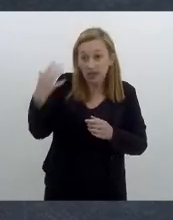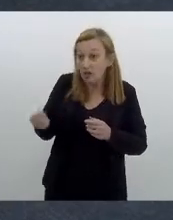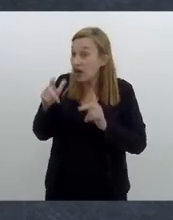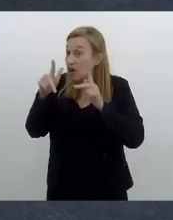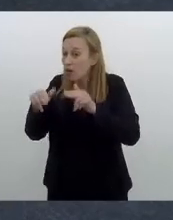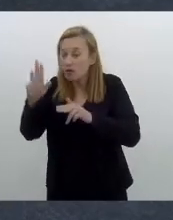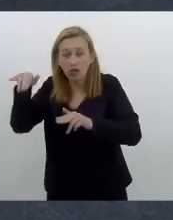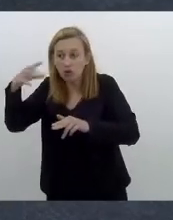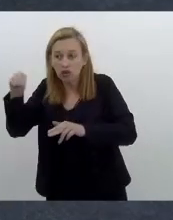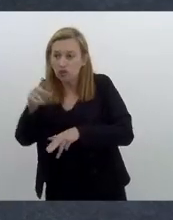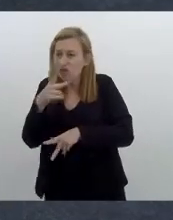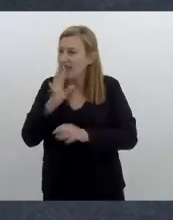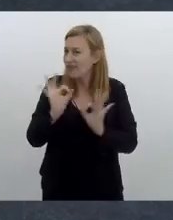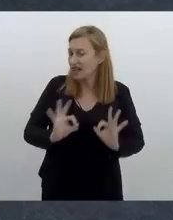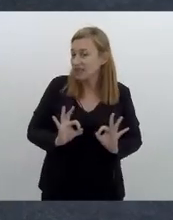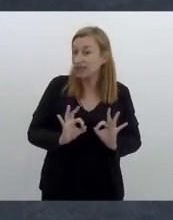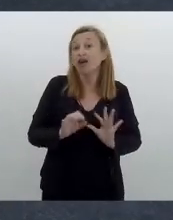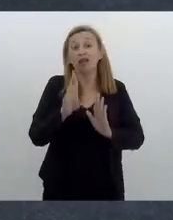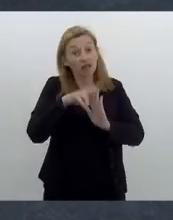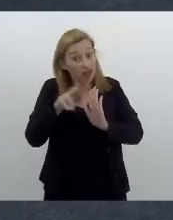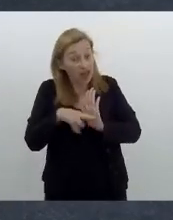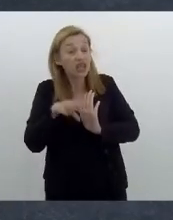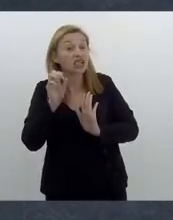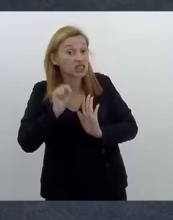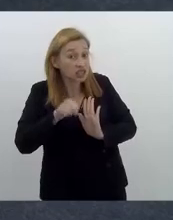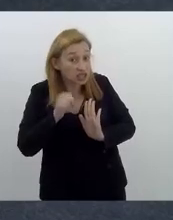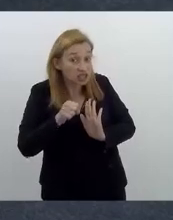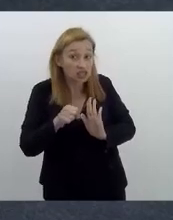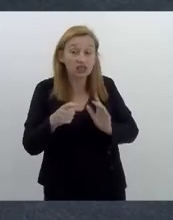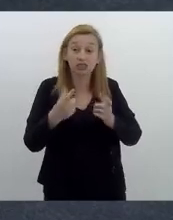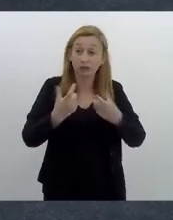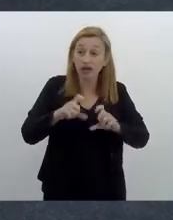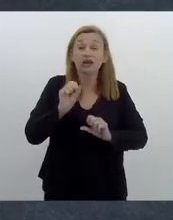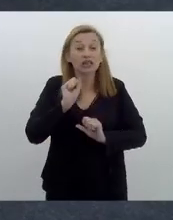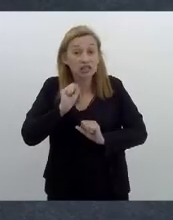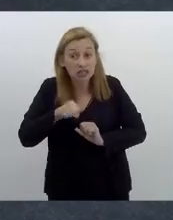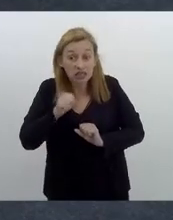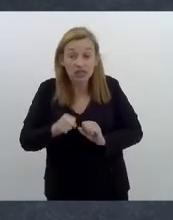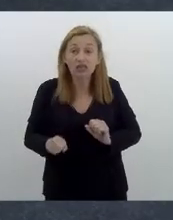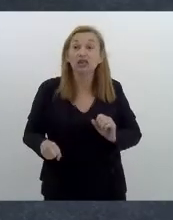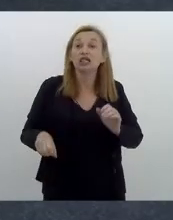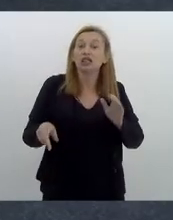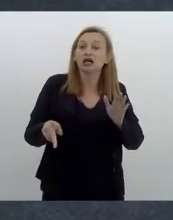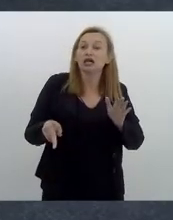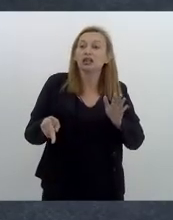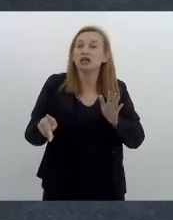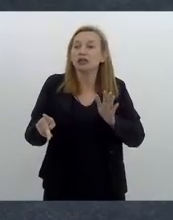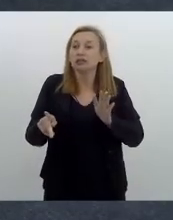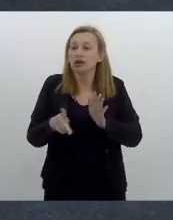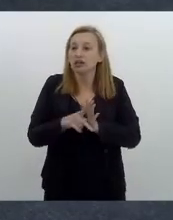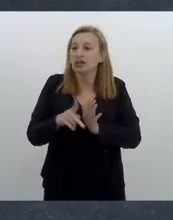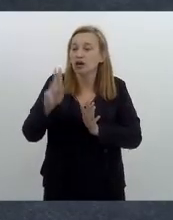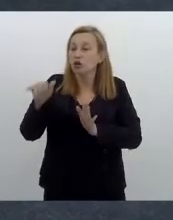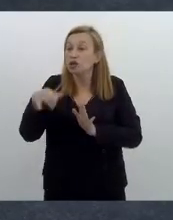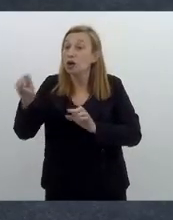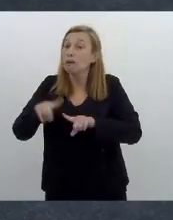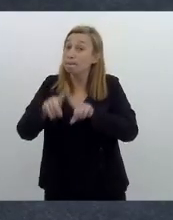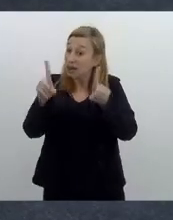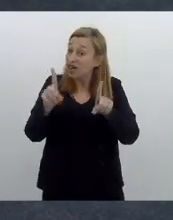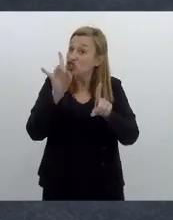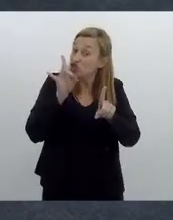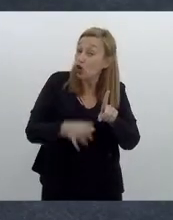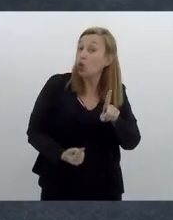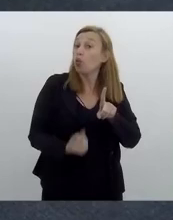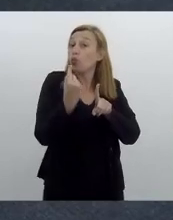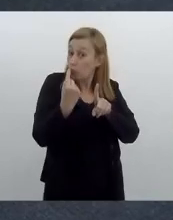União Isso não está dito Então são as regras Sim O parâmetro São as regras Sim aplicadas Ao servidor da União Entretanto Em apenas um